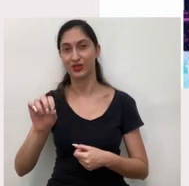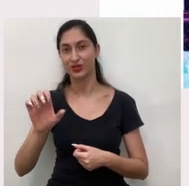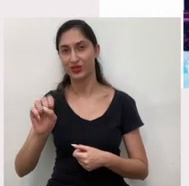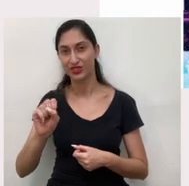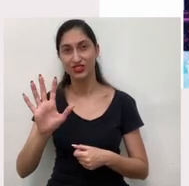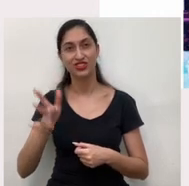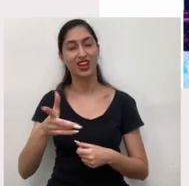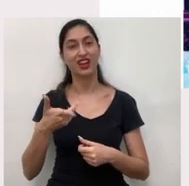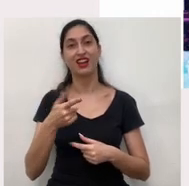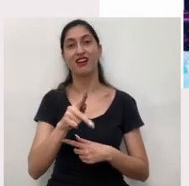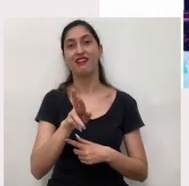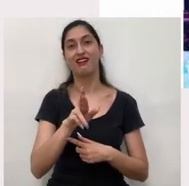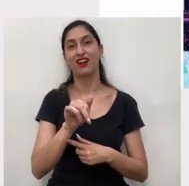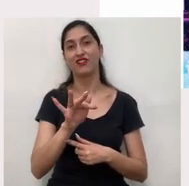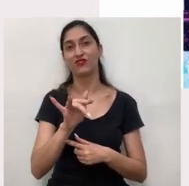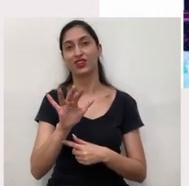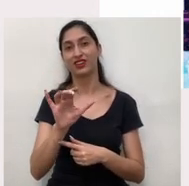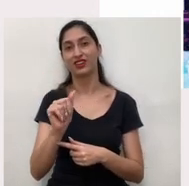né?